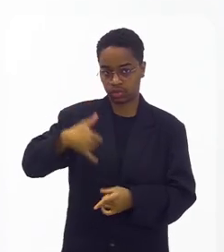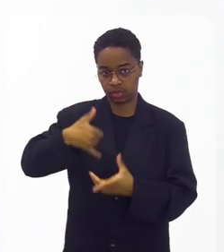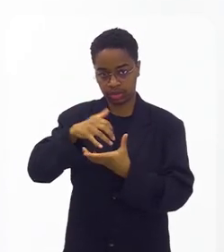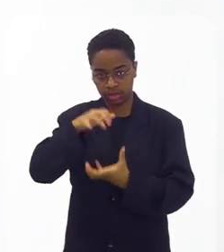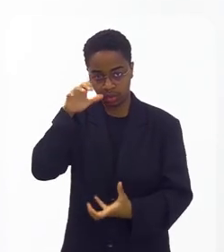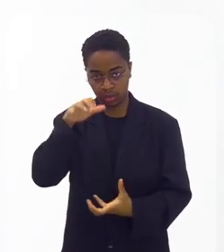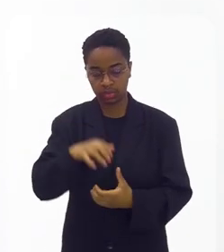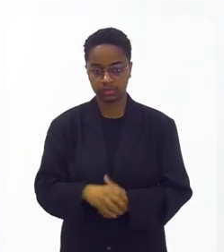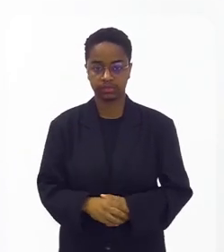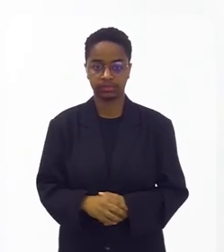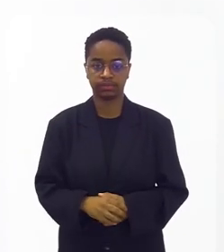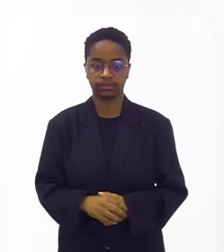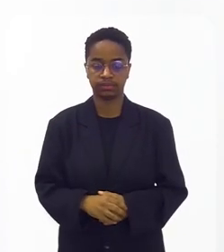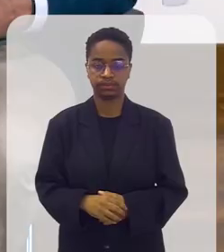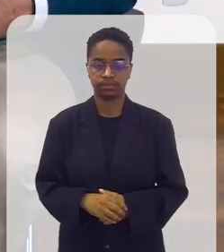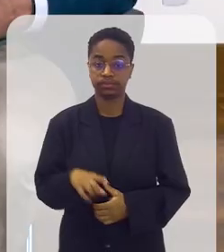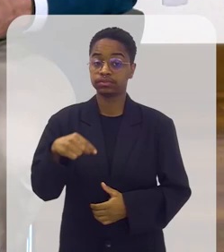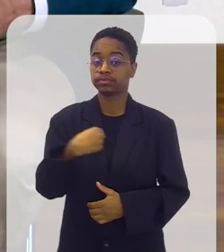adolescente da pessoa idosa,